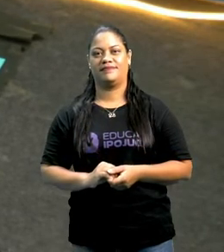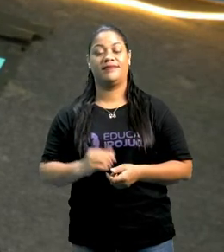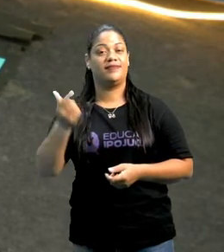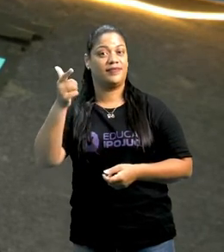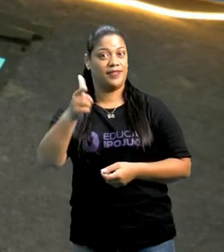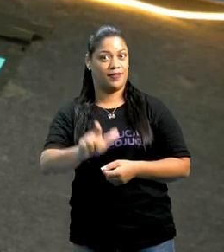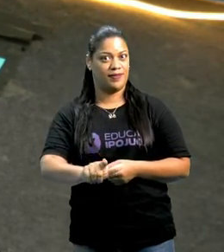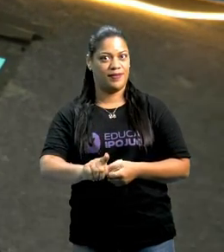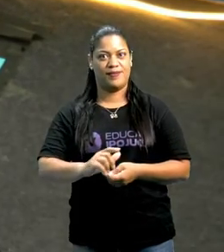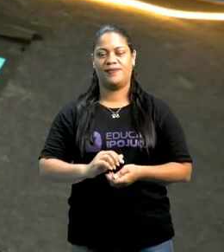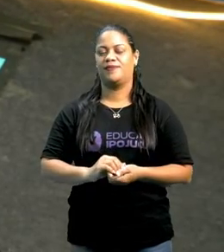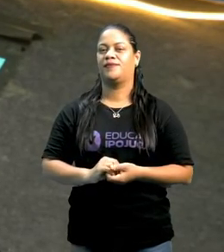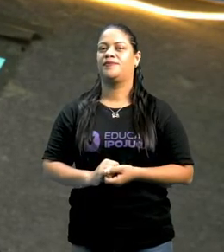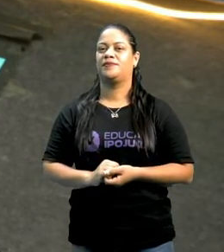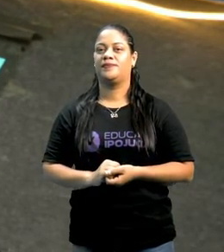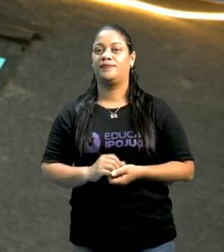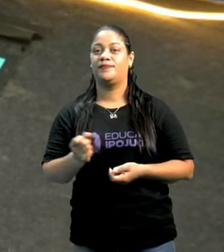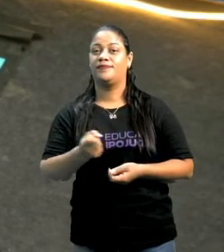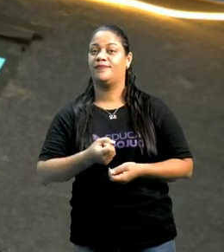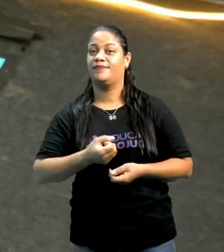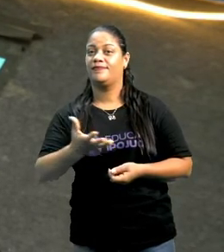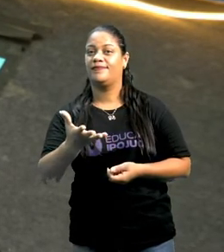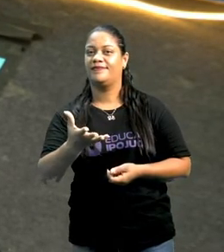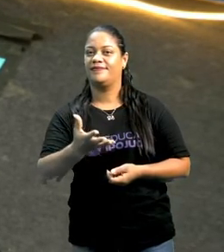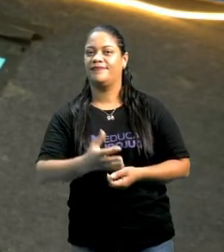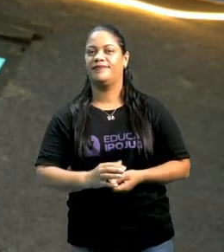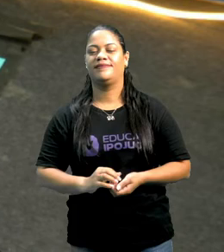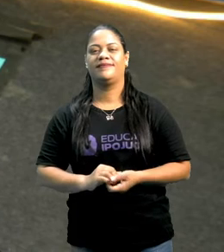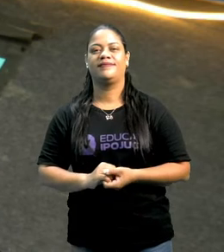Mais uma vez a gente joga o dado, ó.